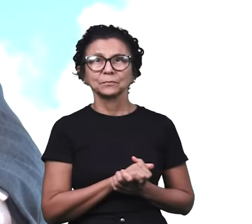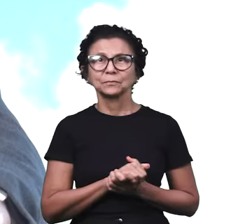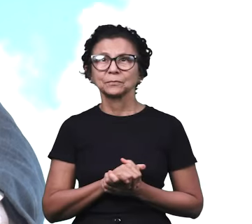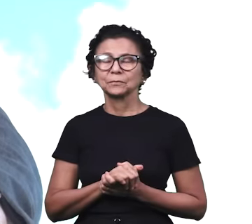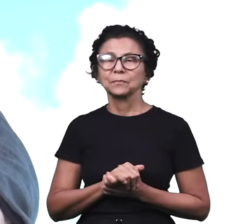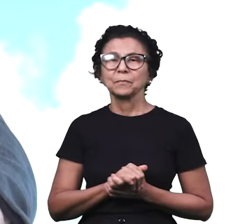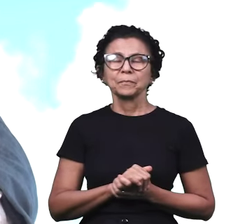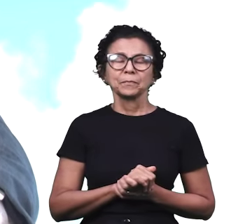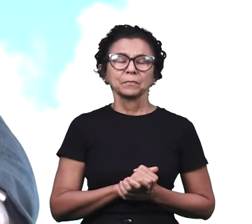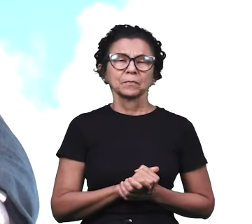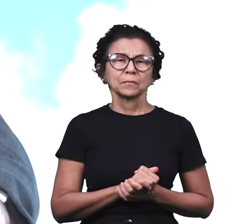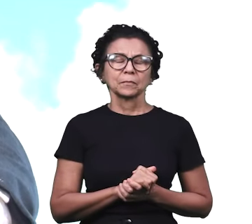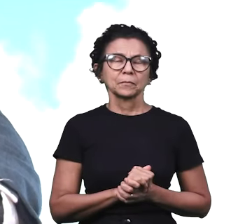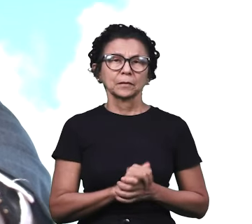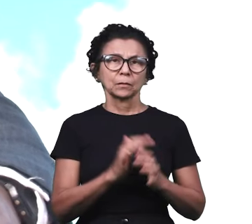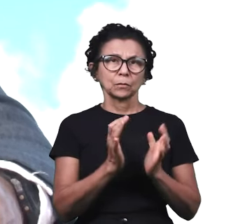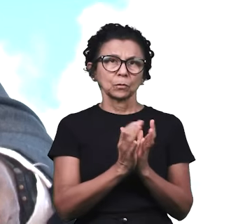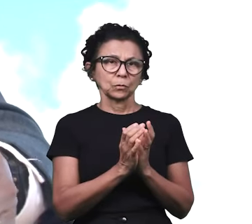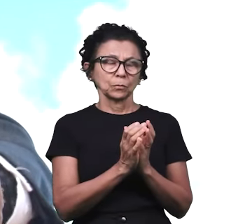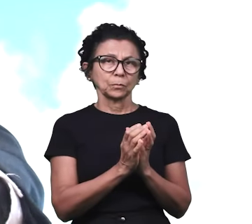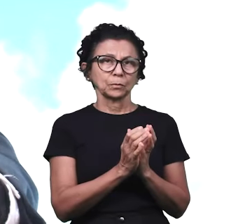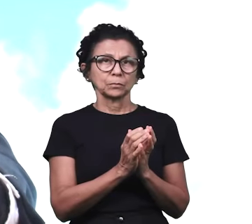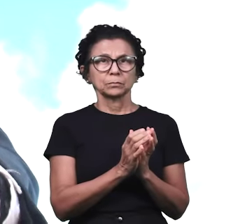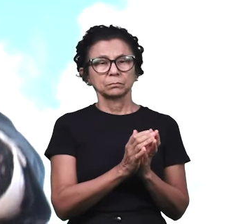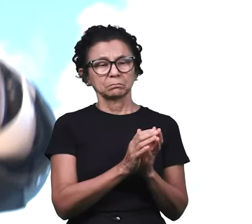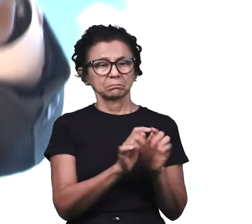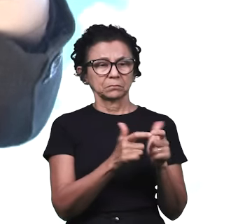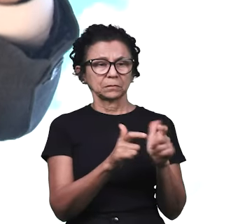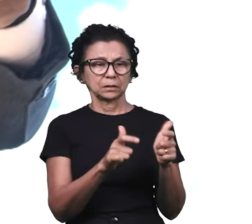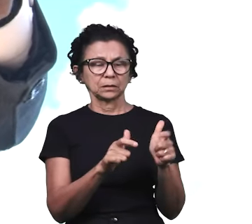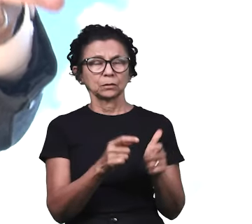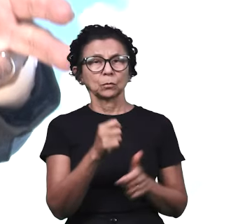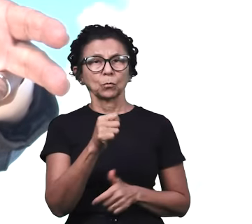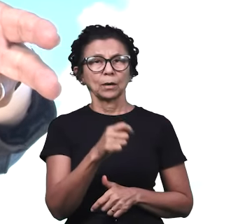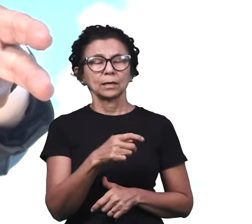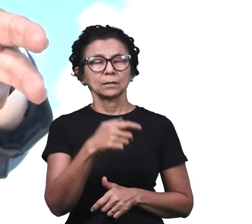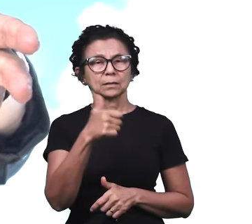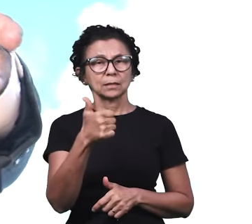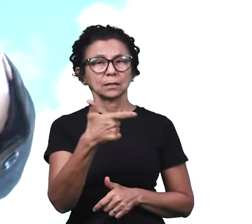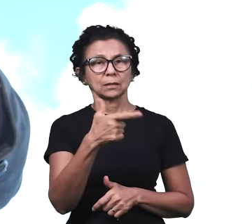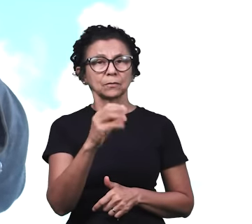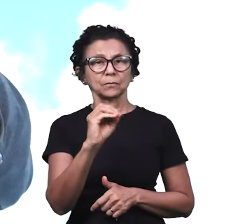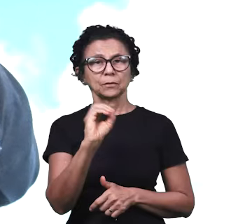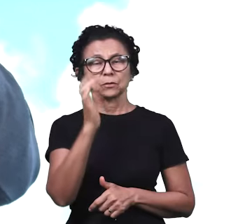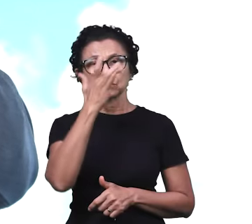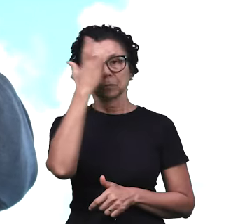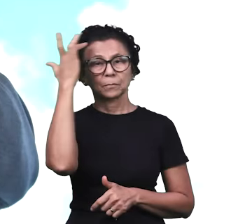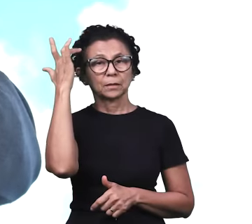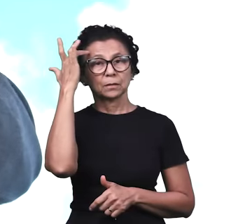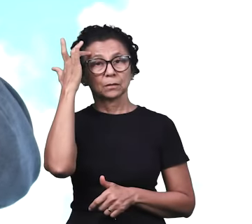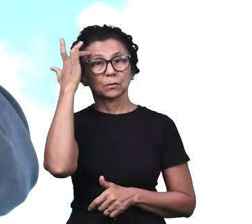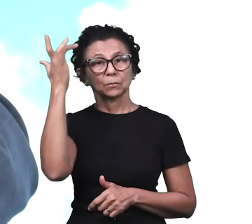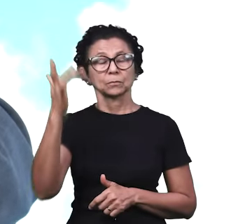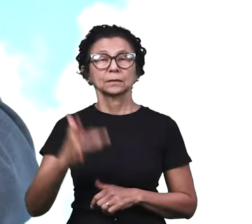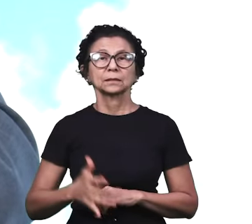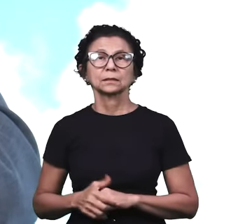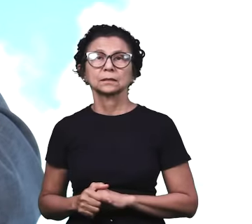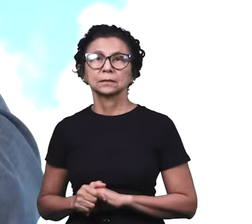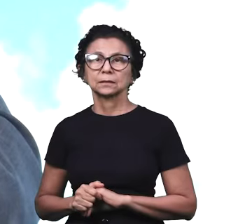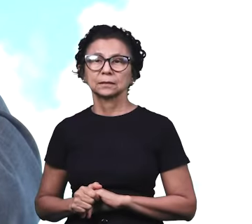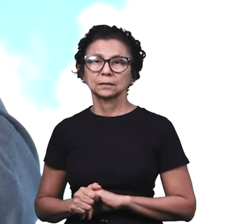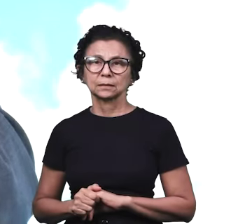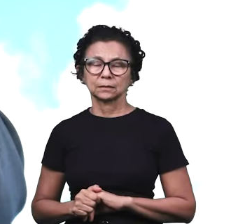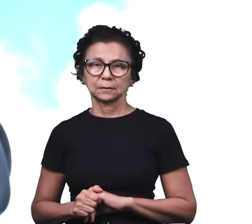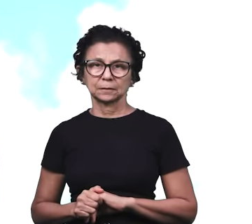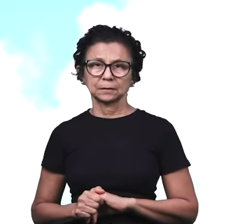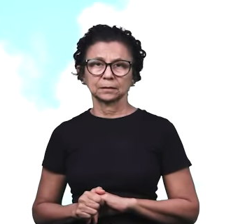poucas pessoas que estavam Quase servindo 120. a Deus. Quase 120. Eles estavam